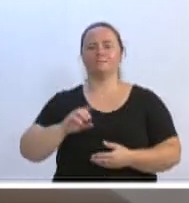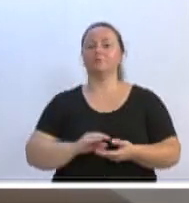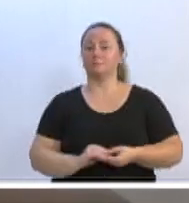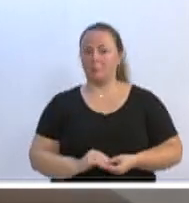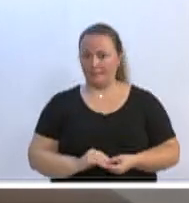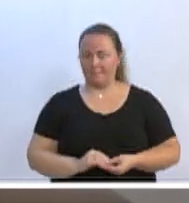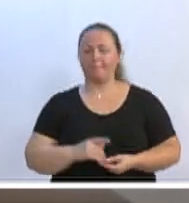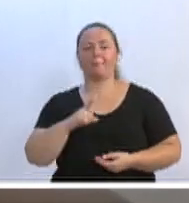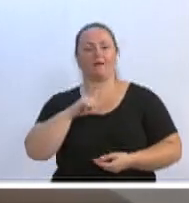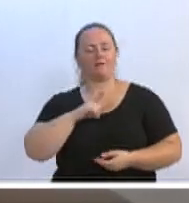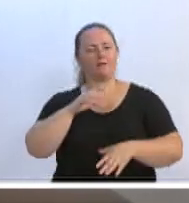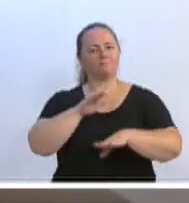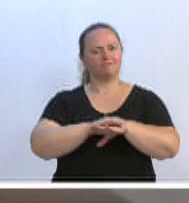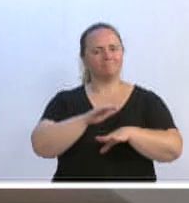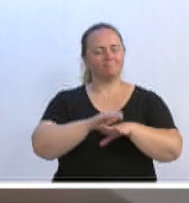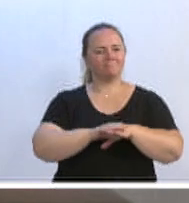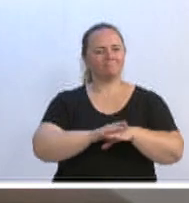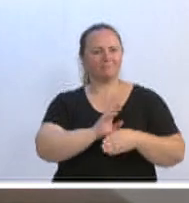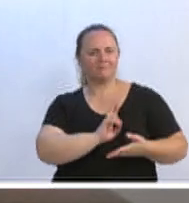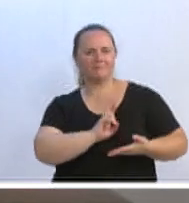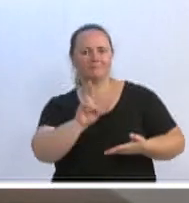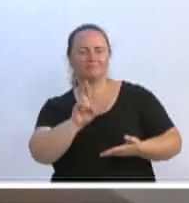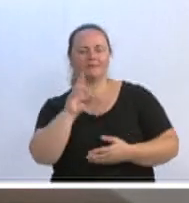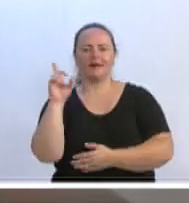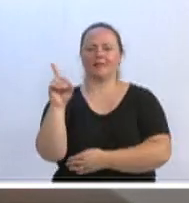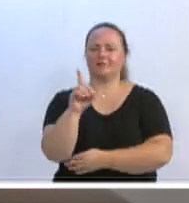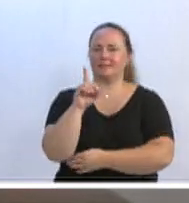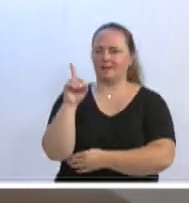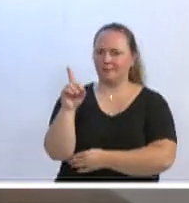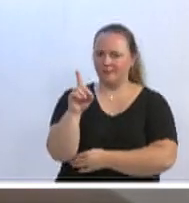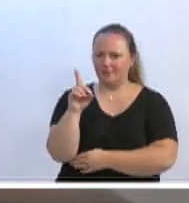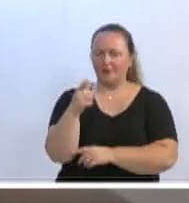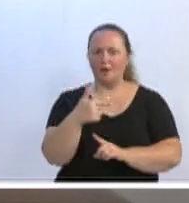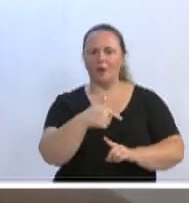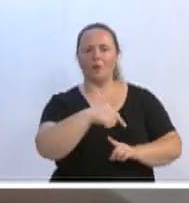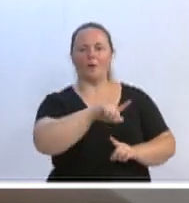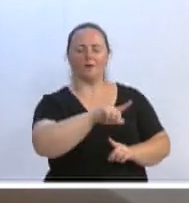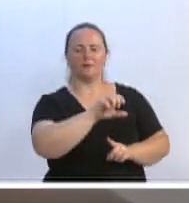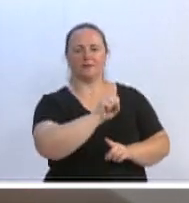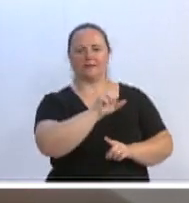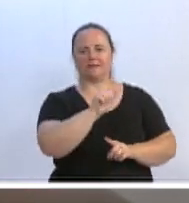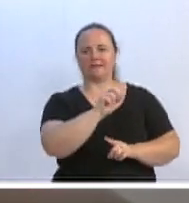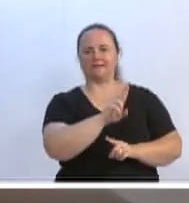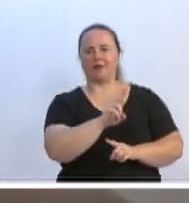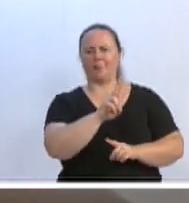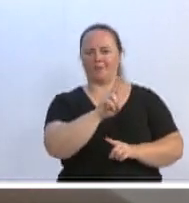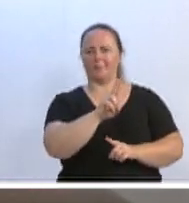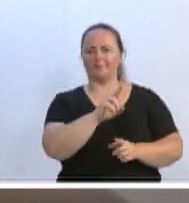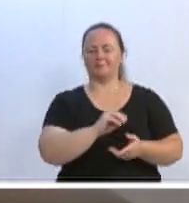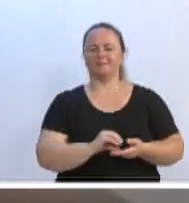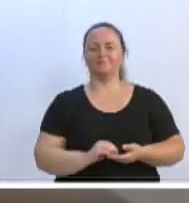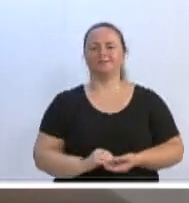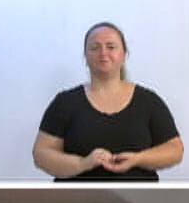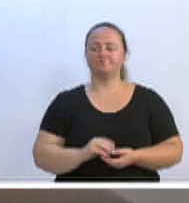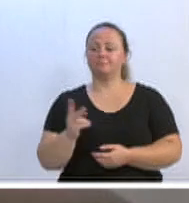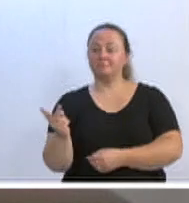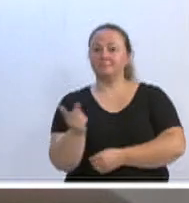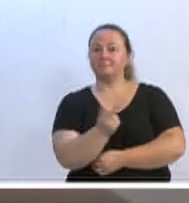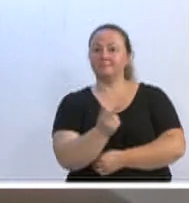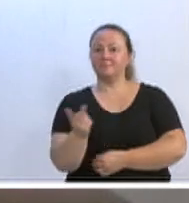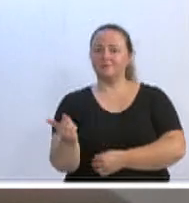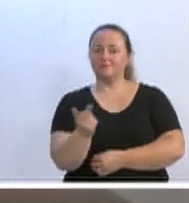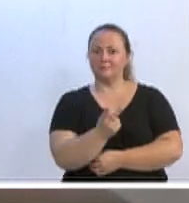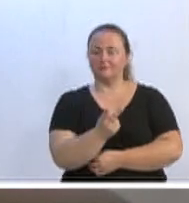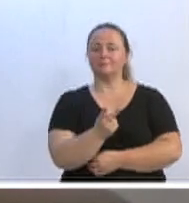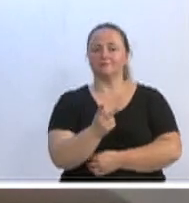Davi e através de Saul. Tanto Saul quanto Davi